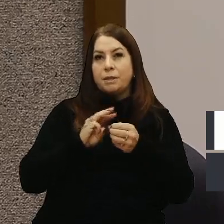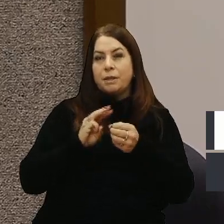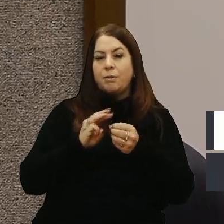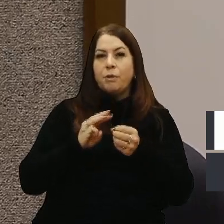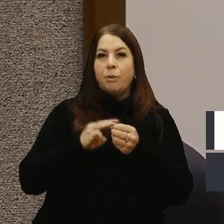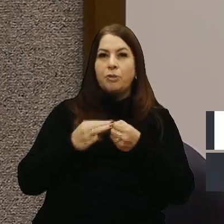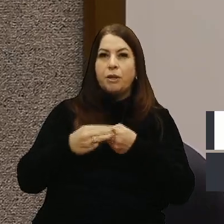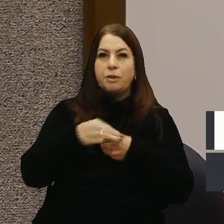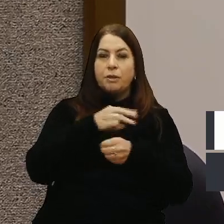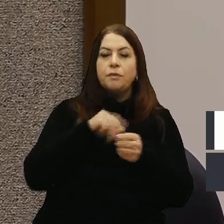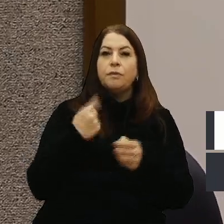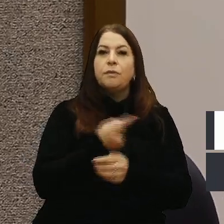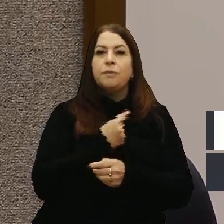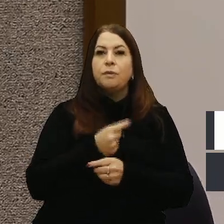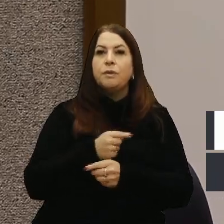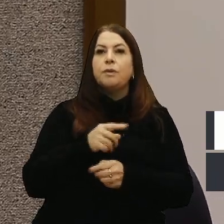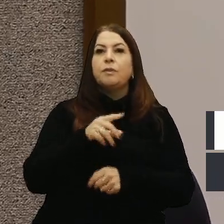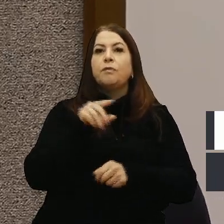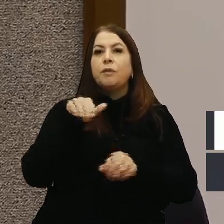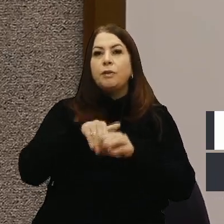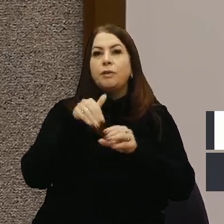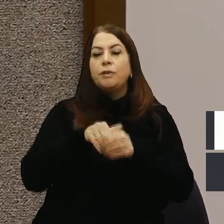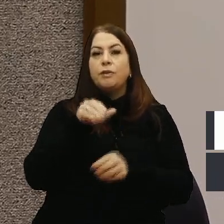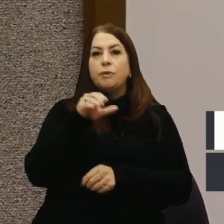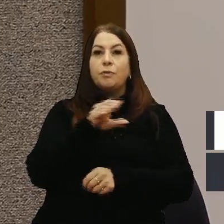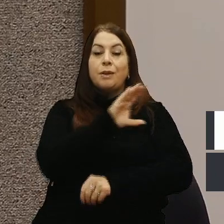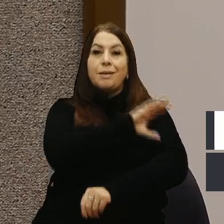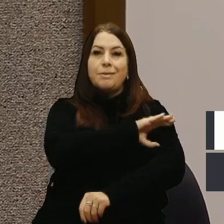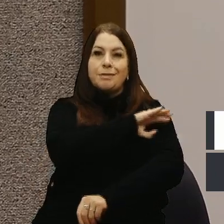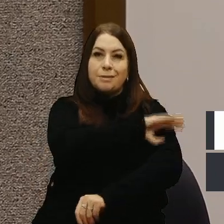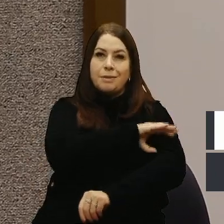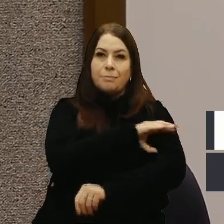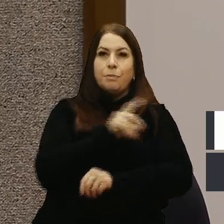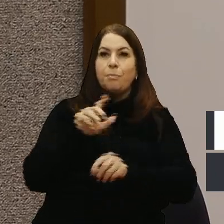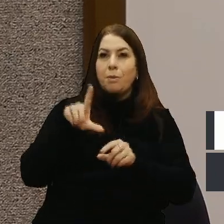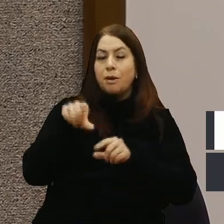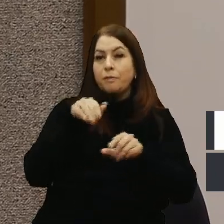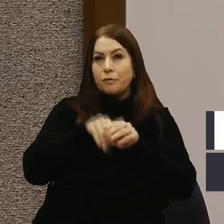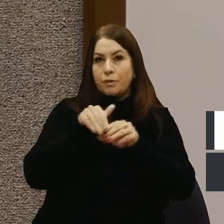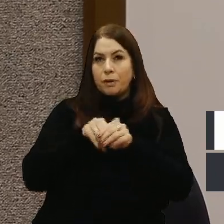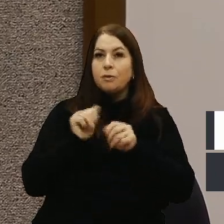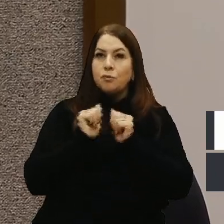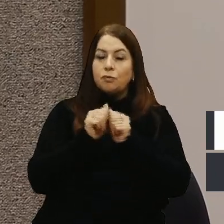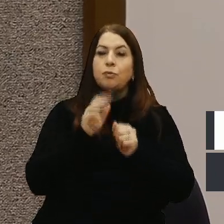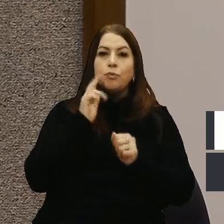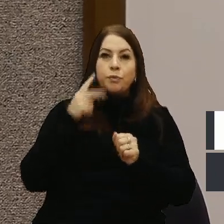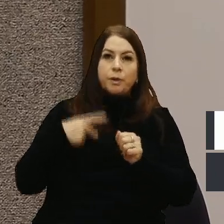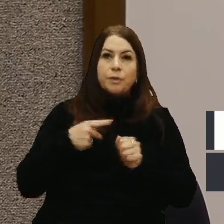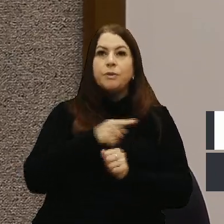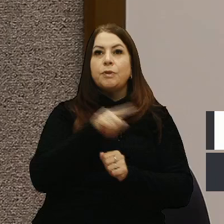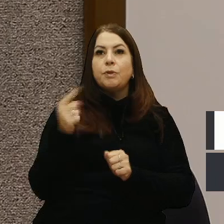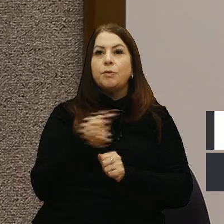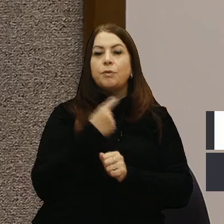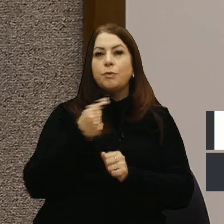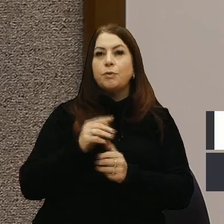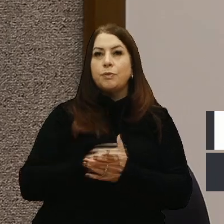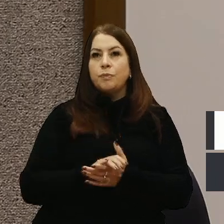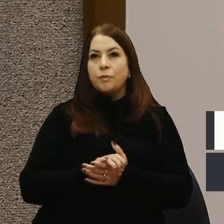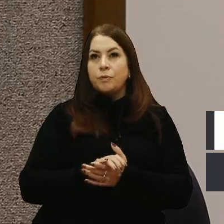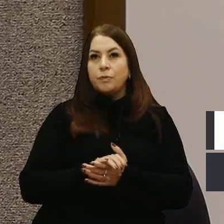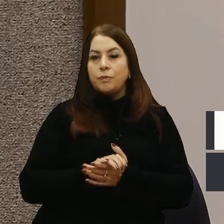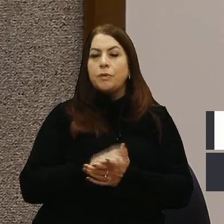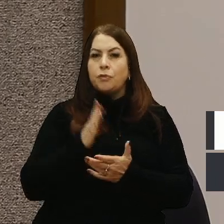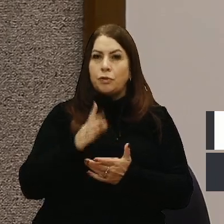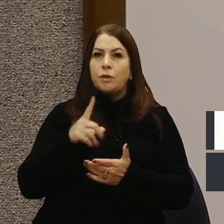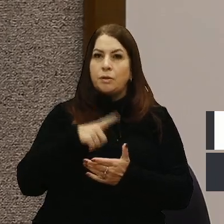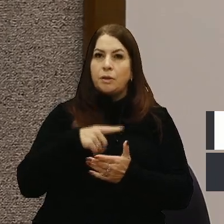o cipeiro mais votado da empresa. Então, reconhecido pelo seu trabalho junto aos trabalhadores e trabalhadoras, ele que já